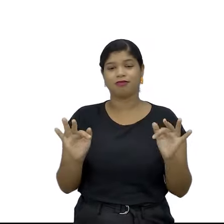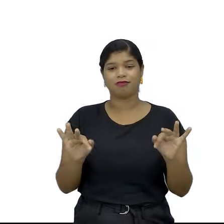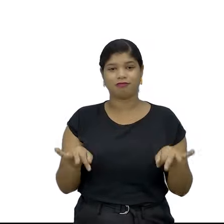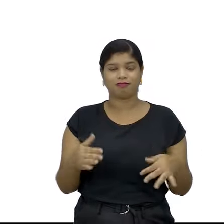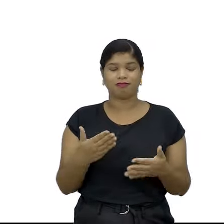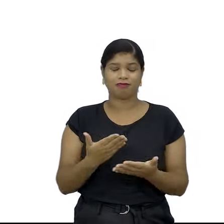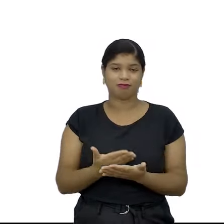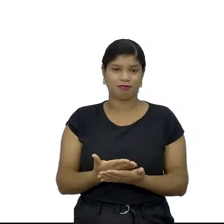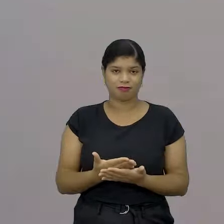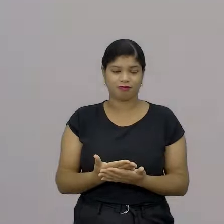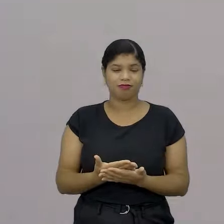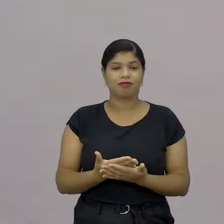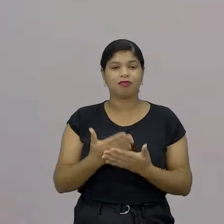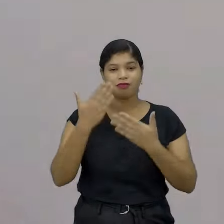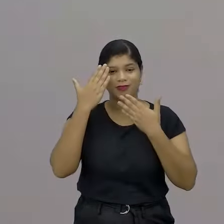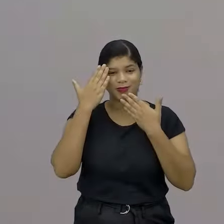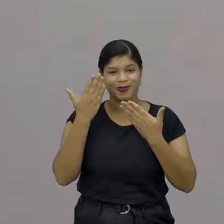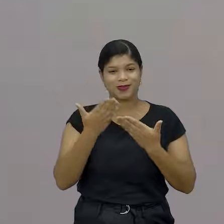de vocês.